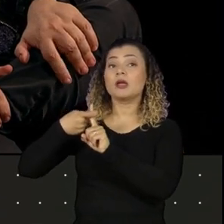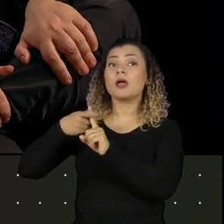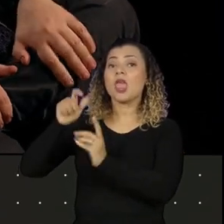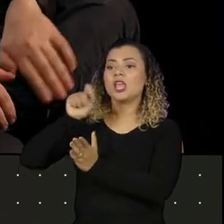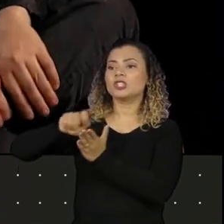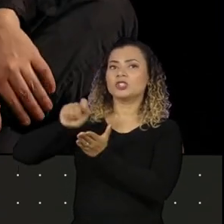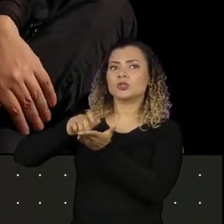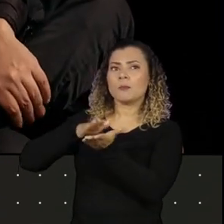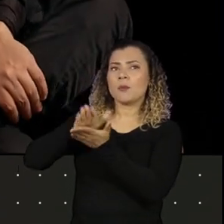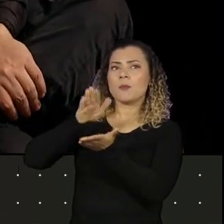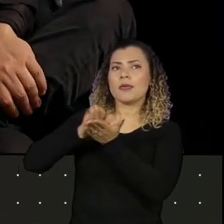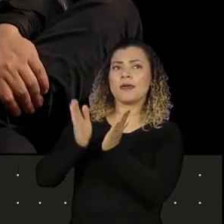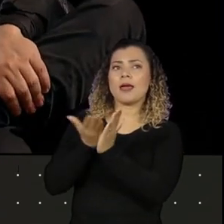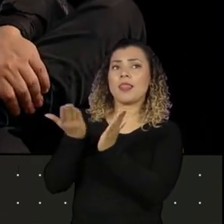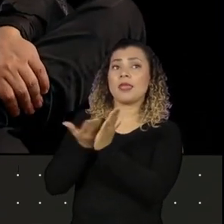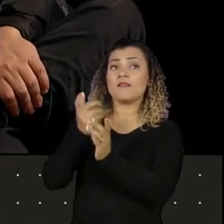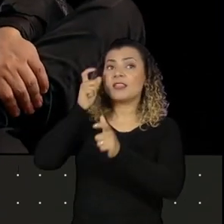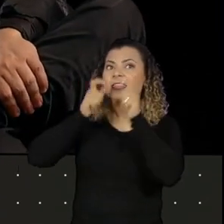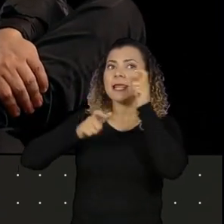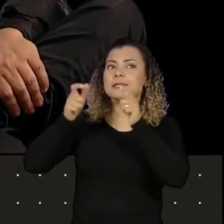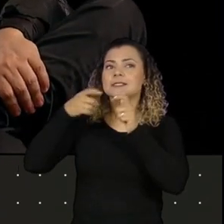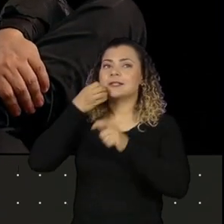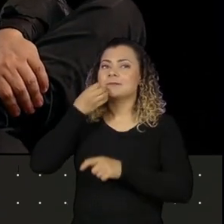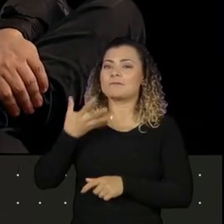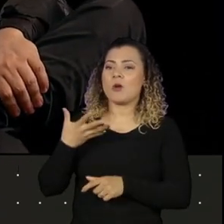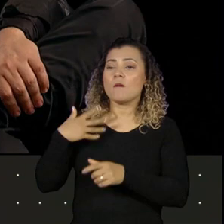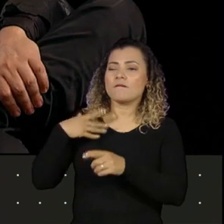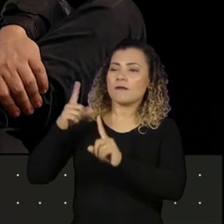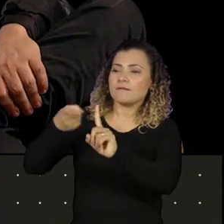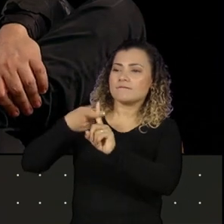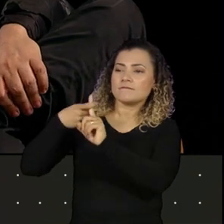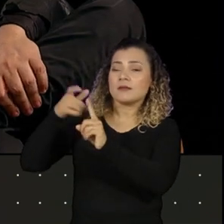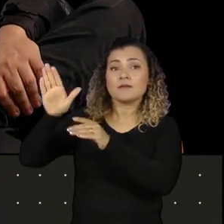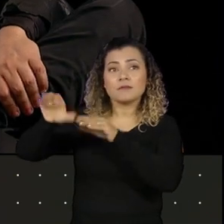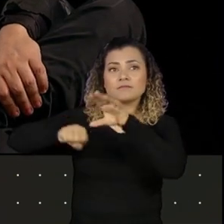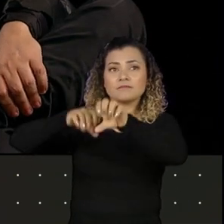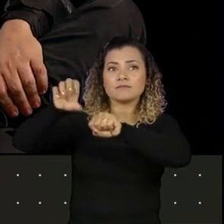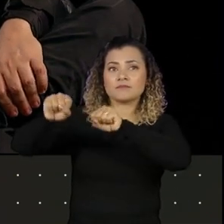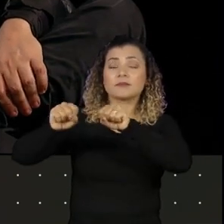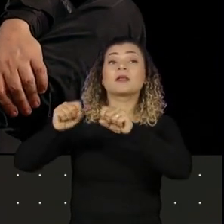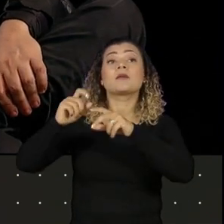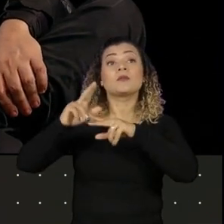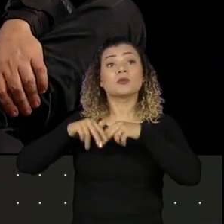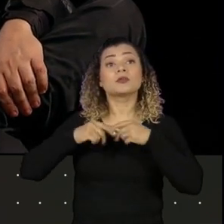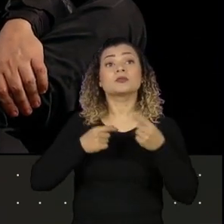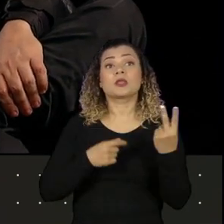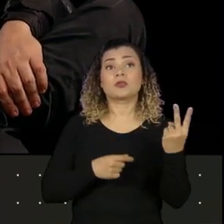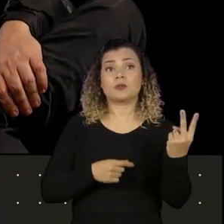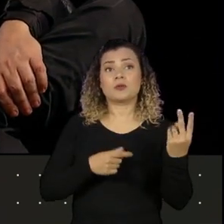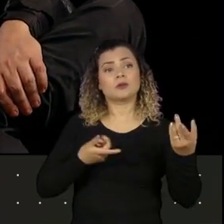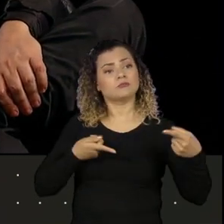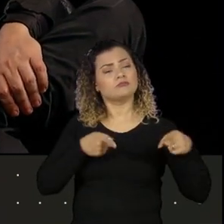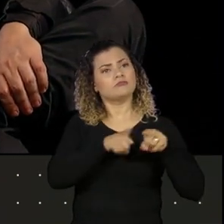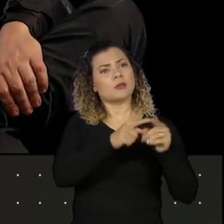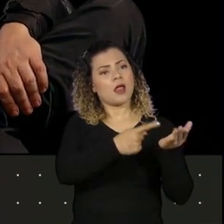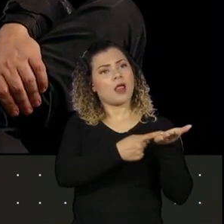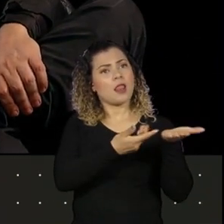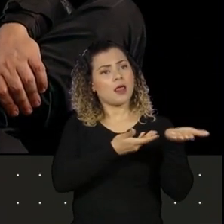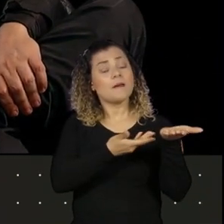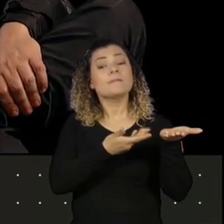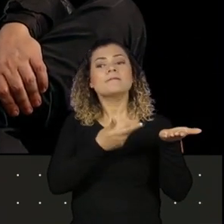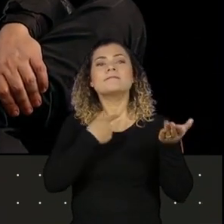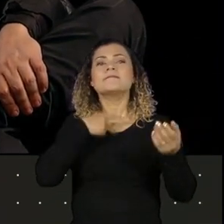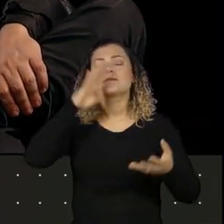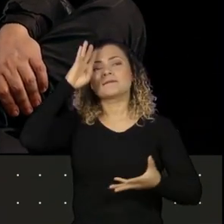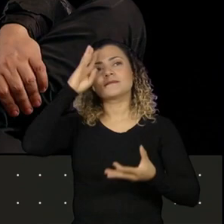publicar livros que interessavam. Aí eu conectei coisa com coisa e